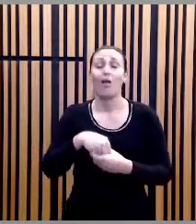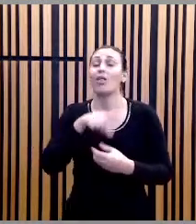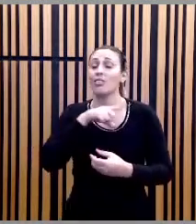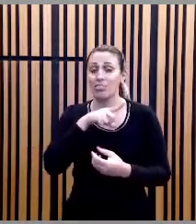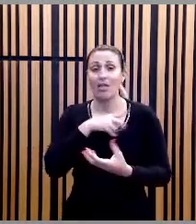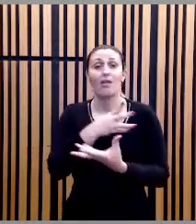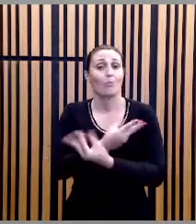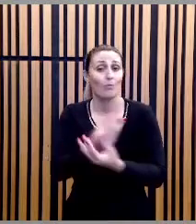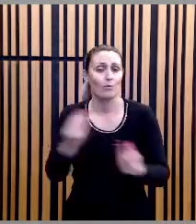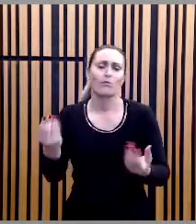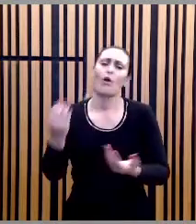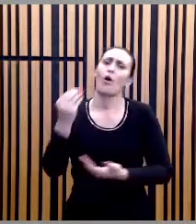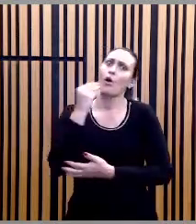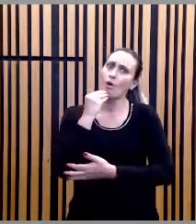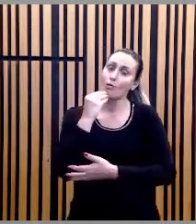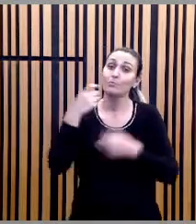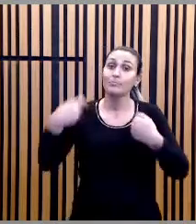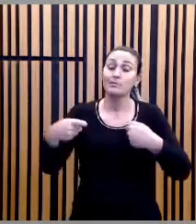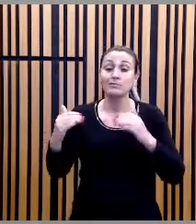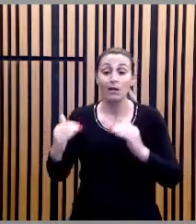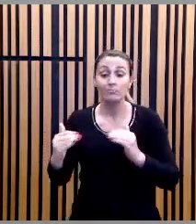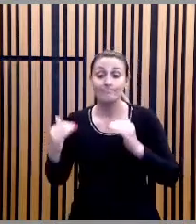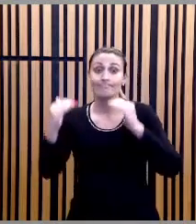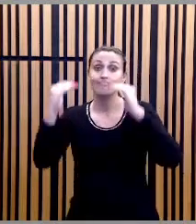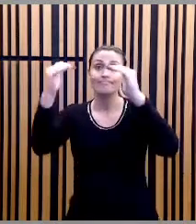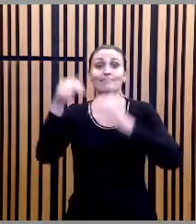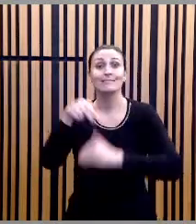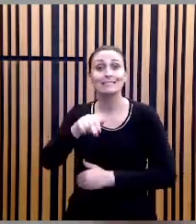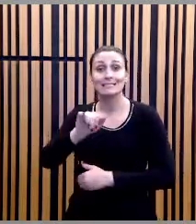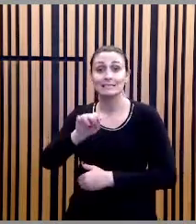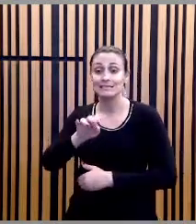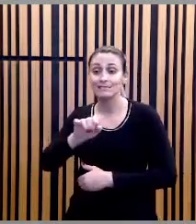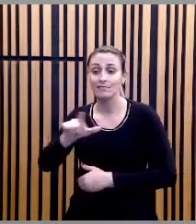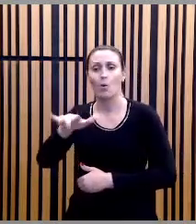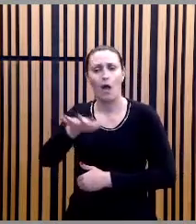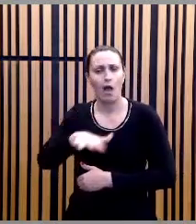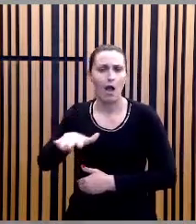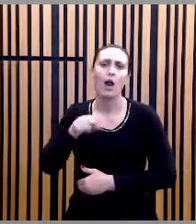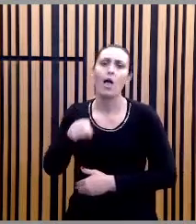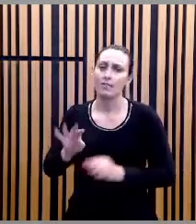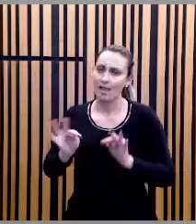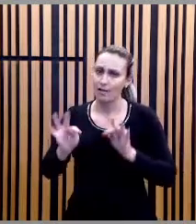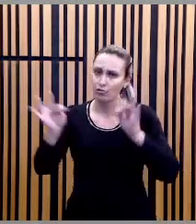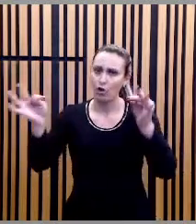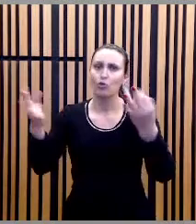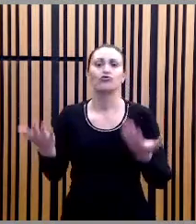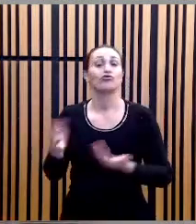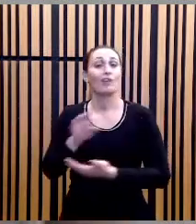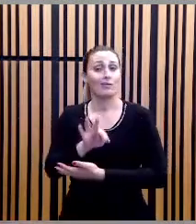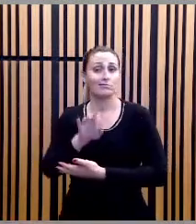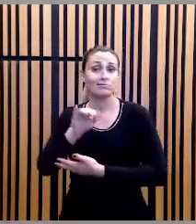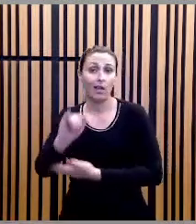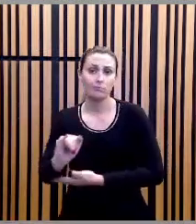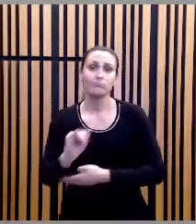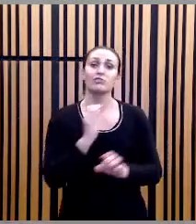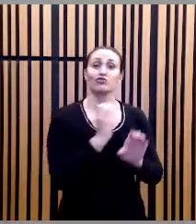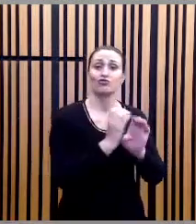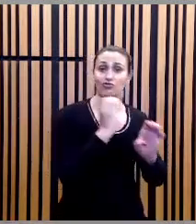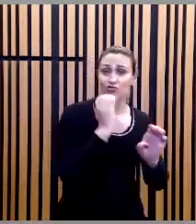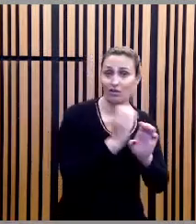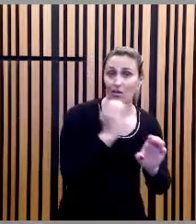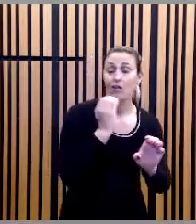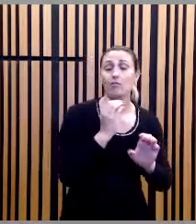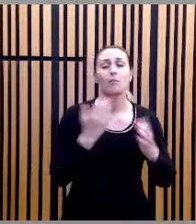muitas delas exigem nível tecnológico, né? Nível de TI, nível de engenharia. Mas vocês parem para